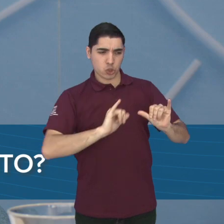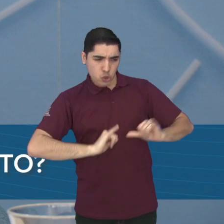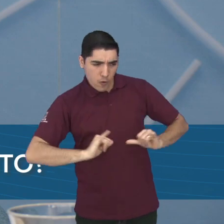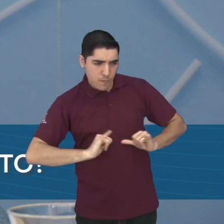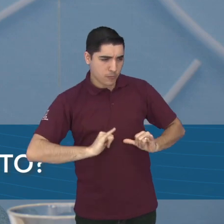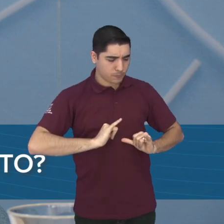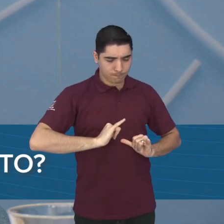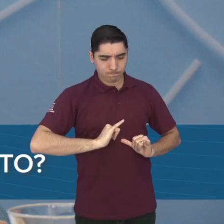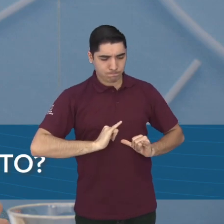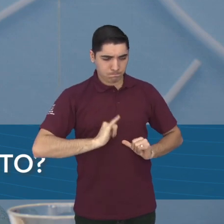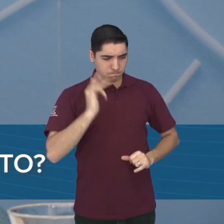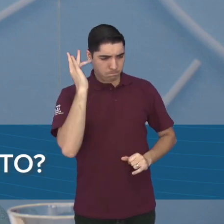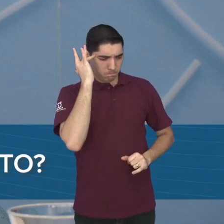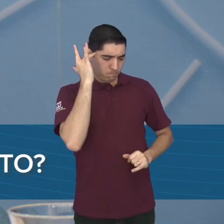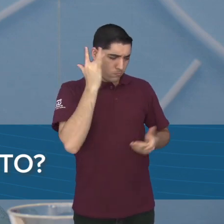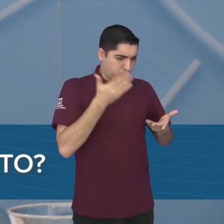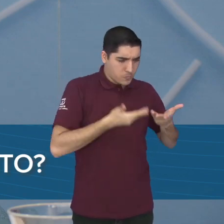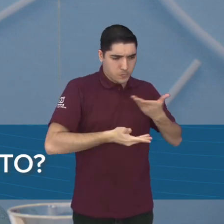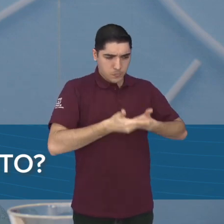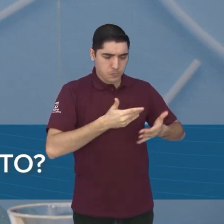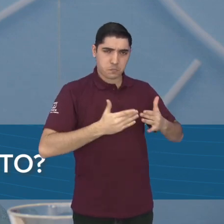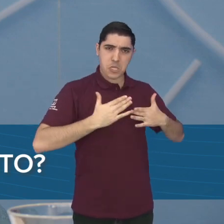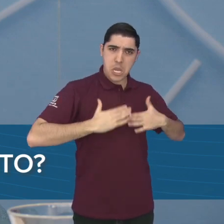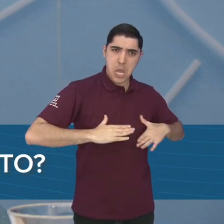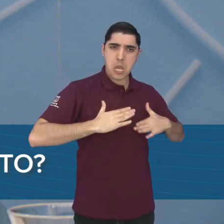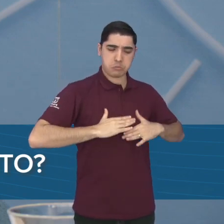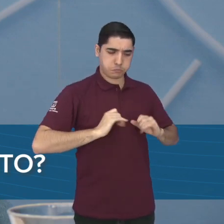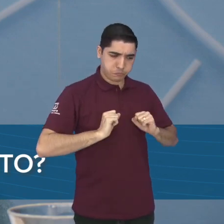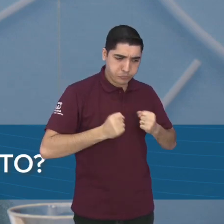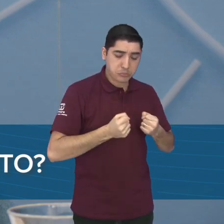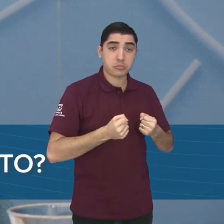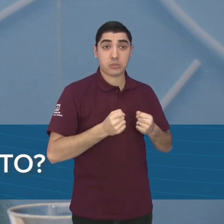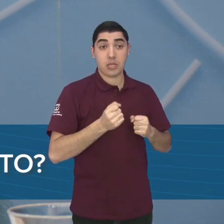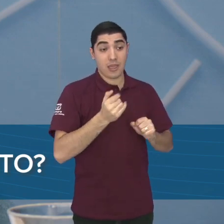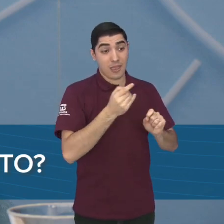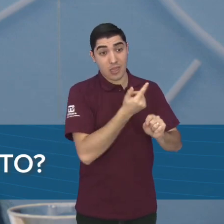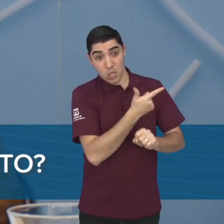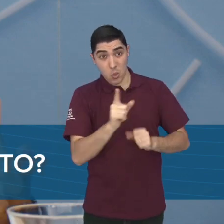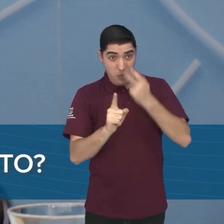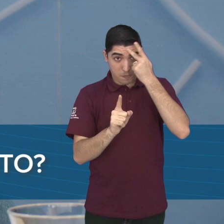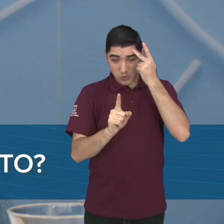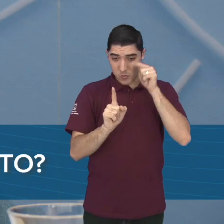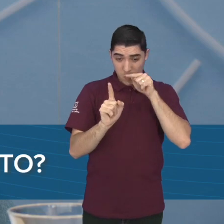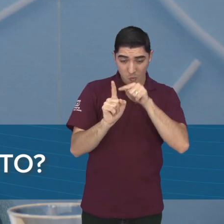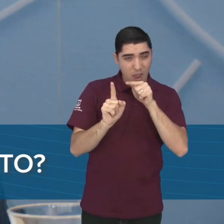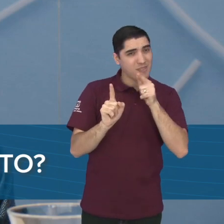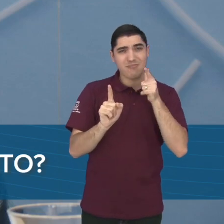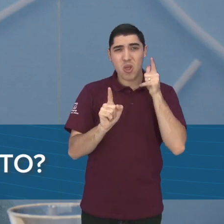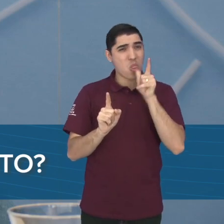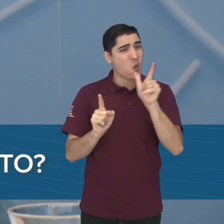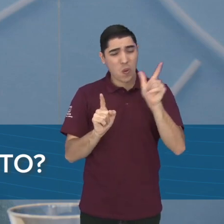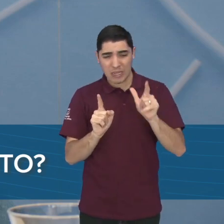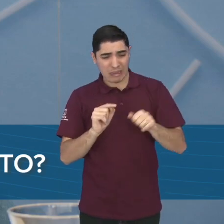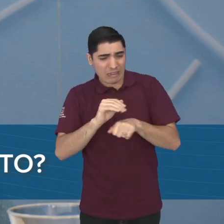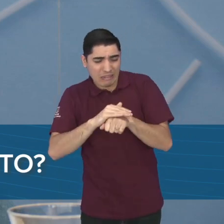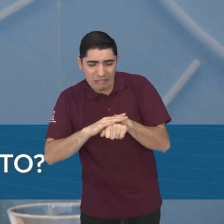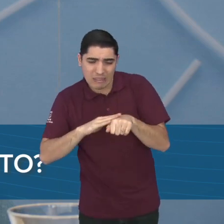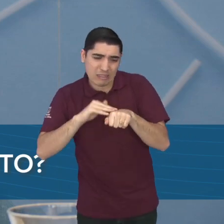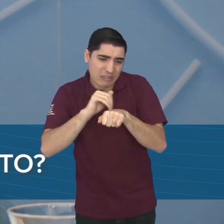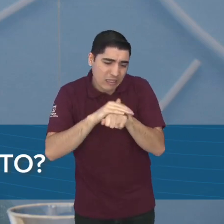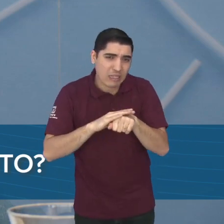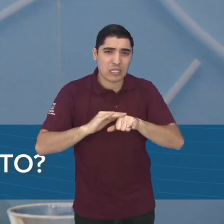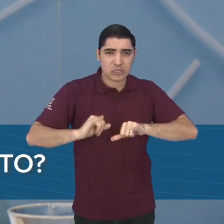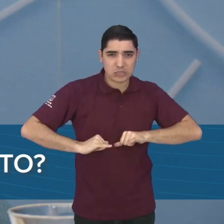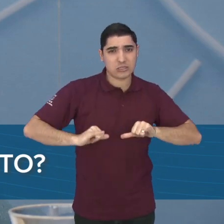né, com a sua demanda de sofrimento do que outro, seja justamente que alguns conseguem ter um canal